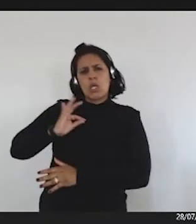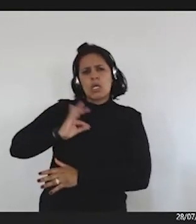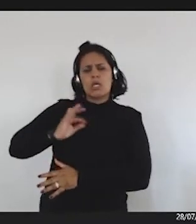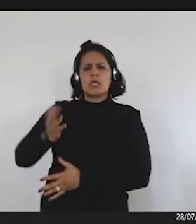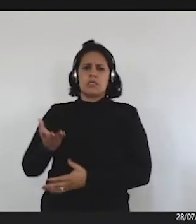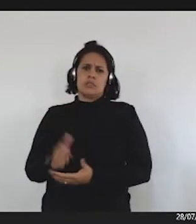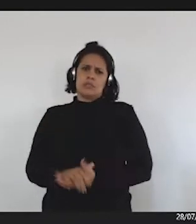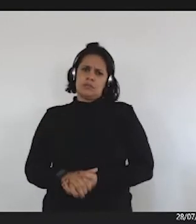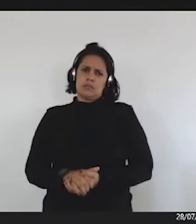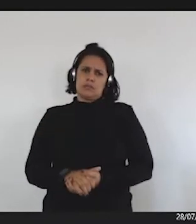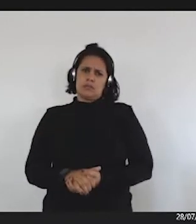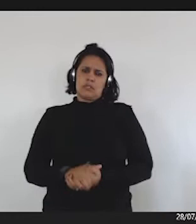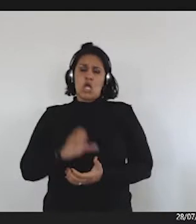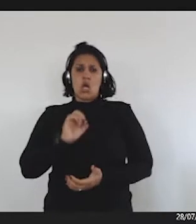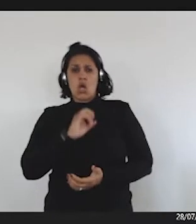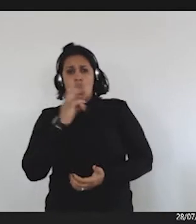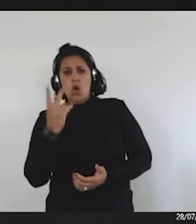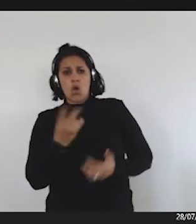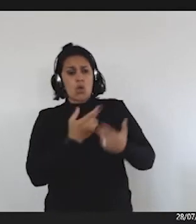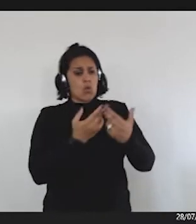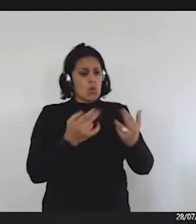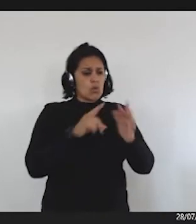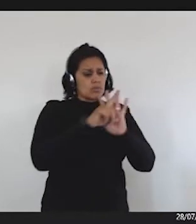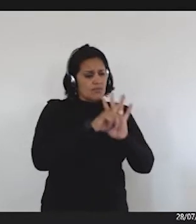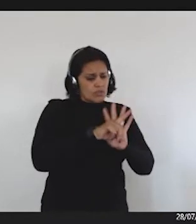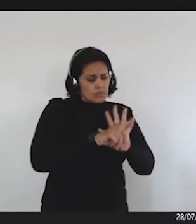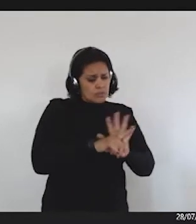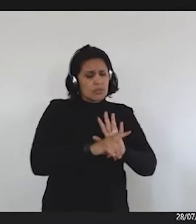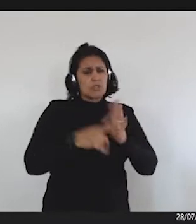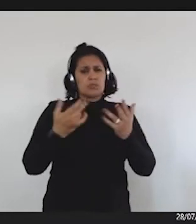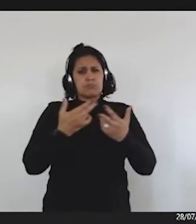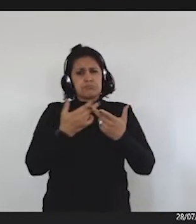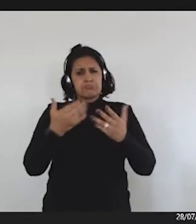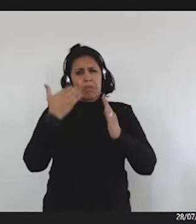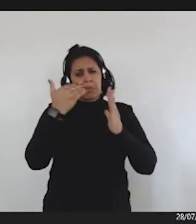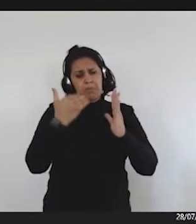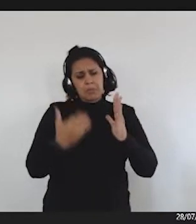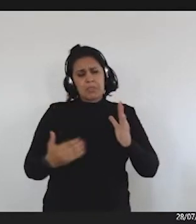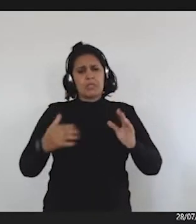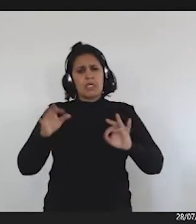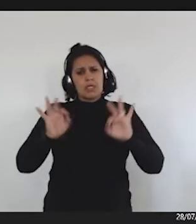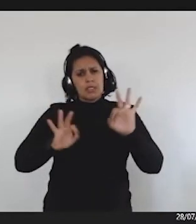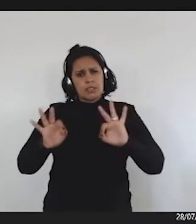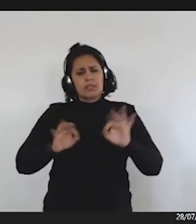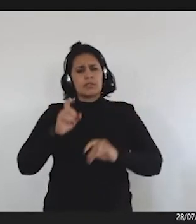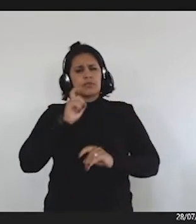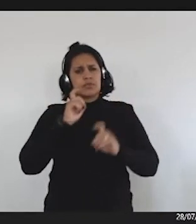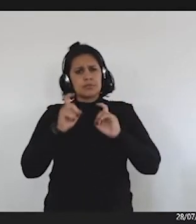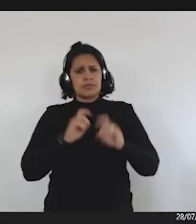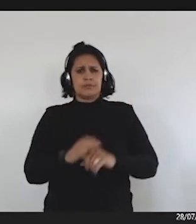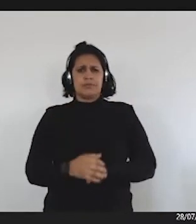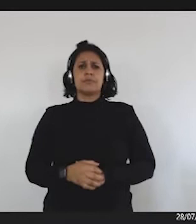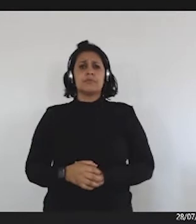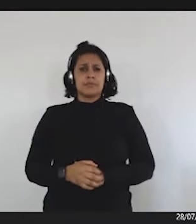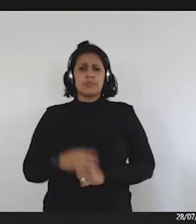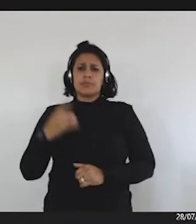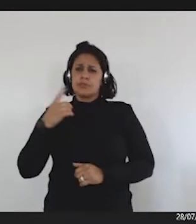de procedimentos administrativos. Enfim, é muito comum o advogado ter